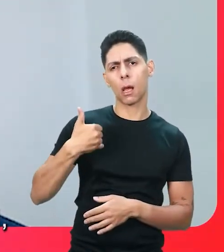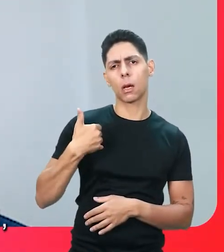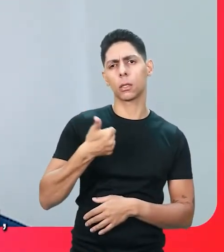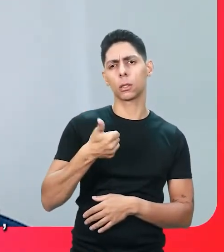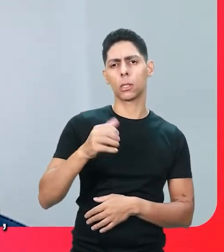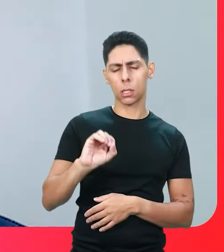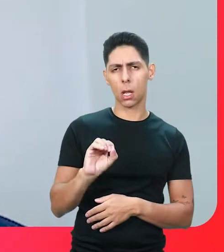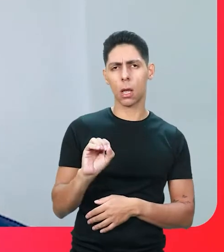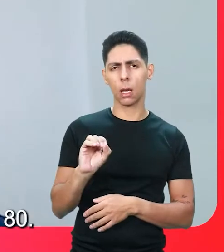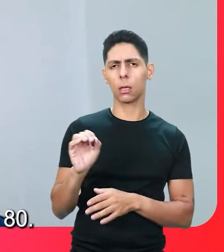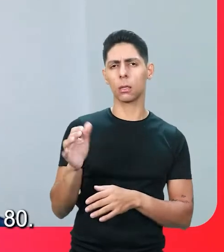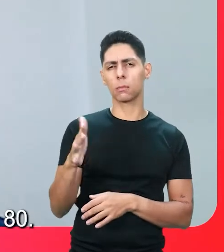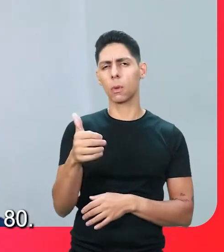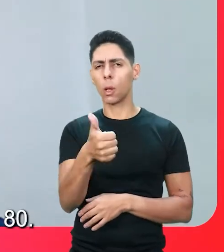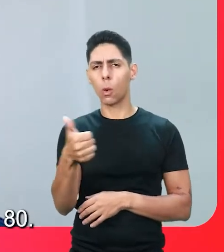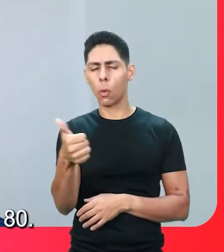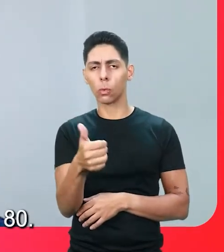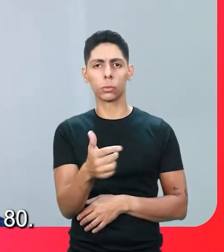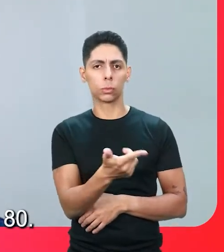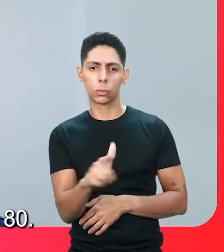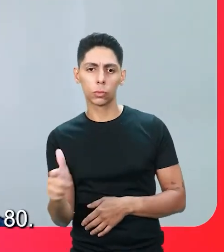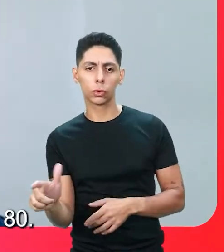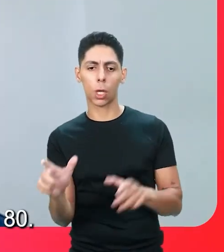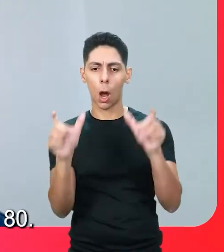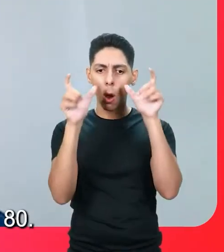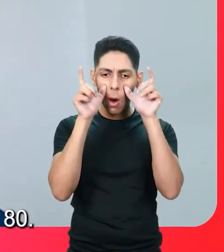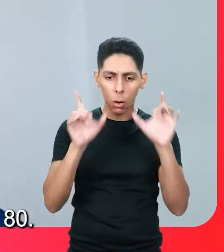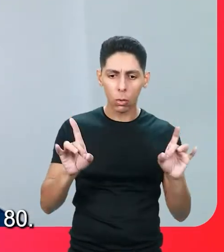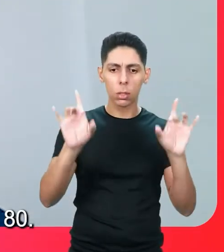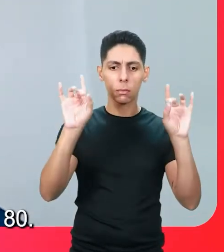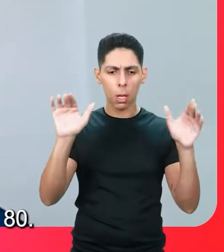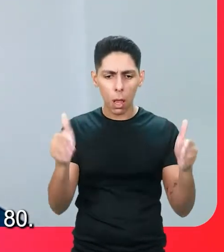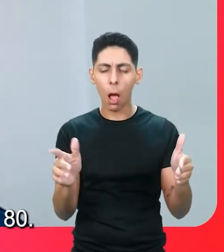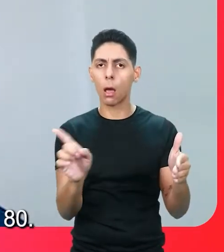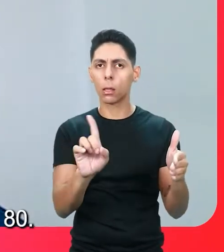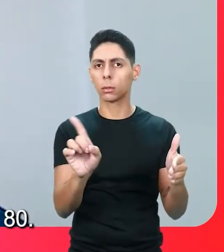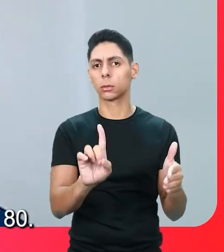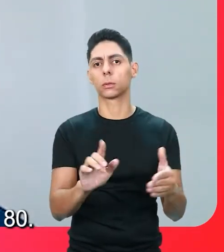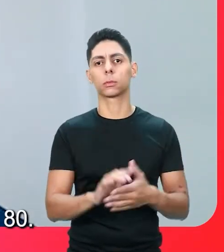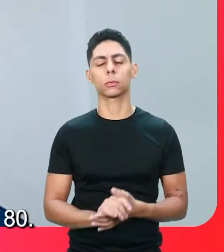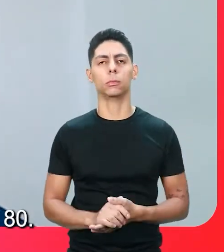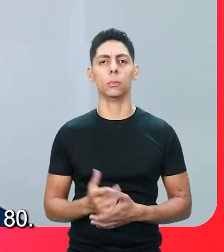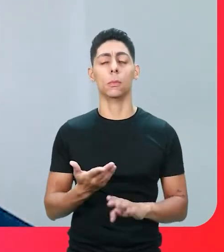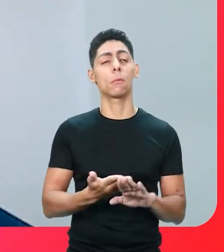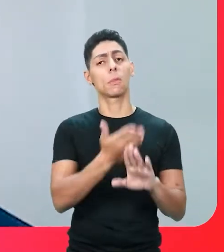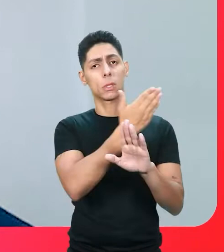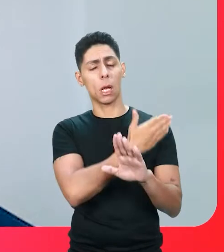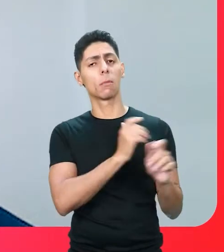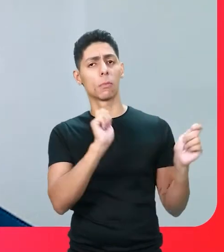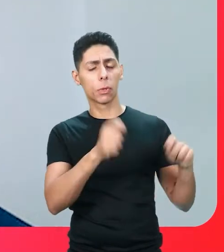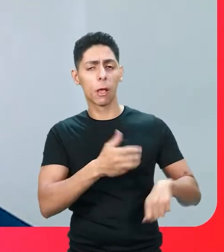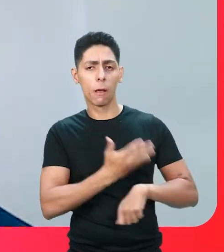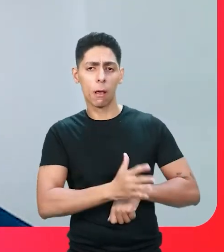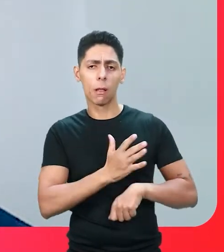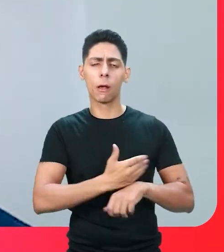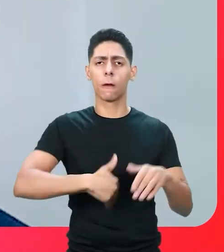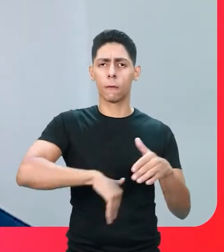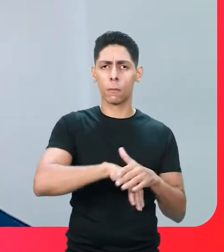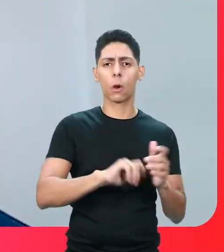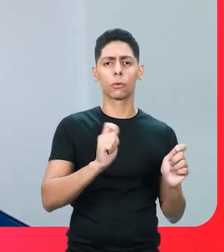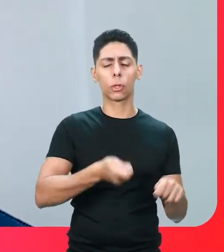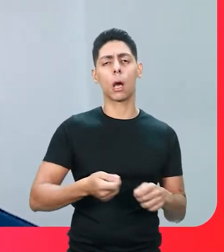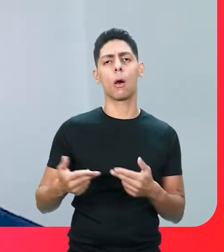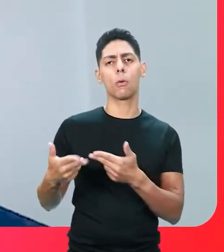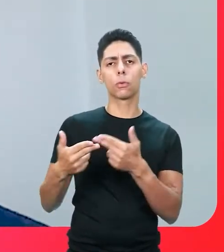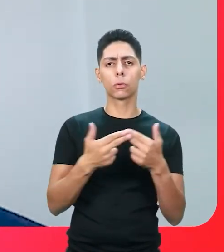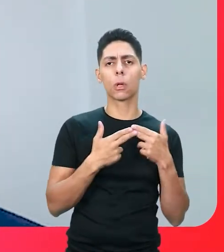idade, 10 para 11, não existiam esses óculos especiais que eu uso. Eu, para fazer futebol, nos anos 80, na Rádio Tupi, eu já usava a telelupa,